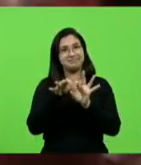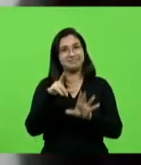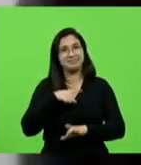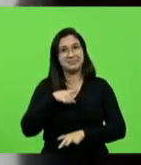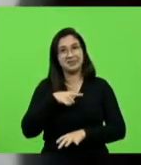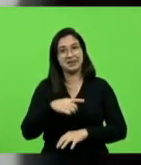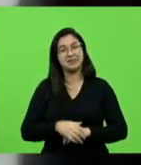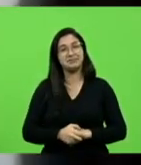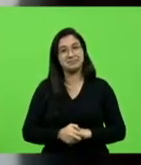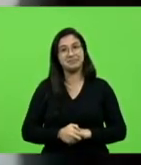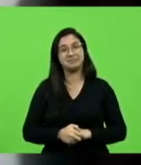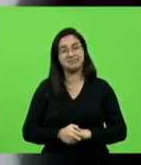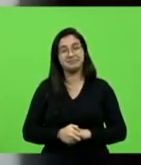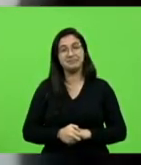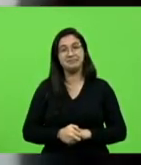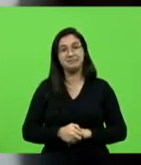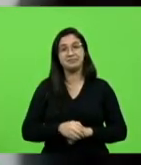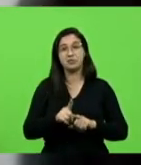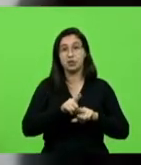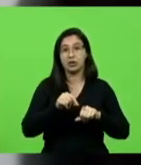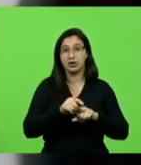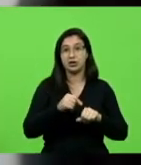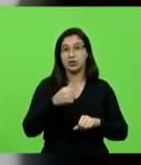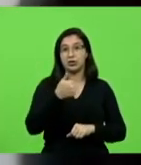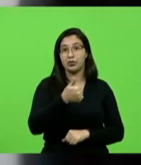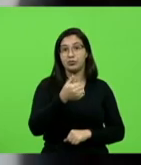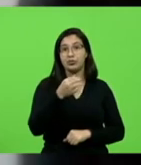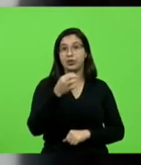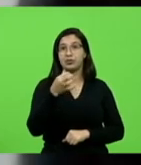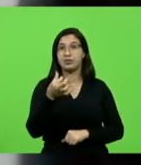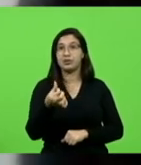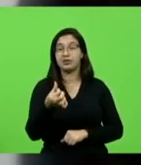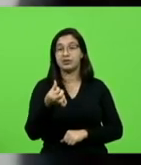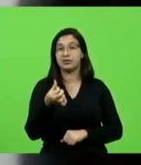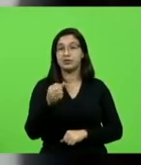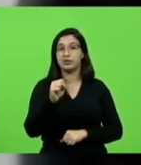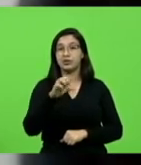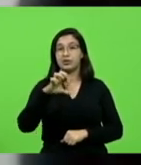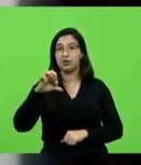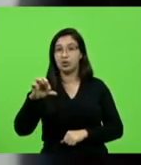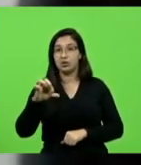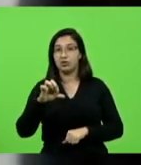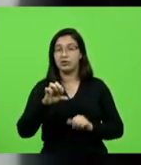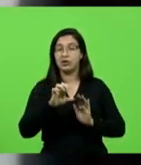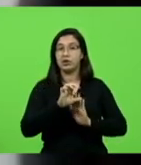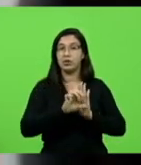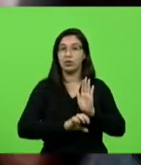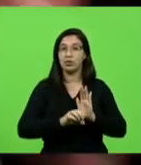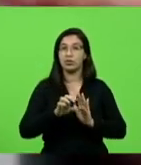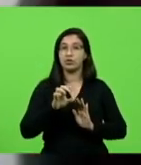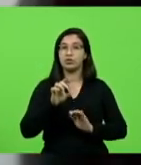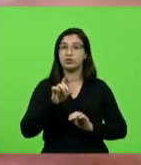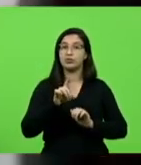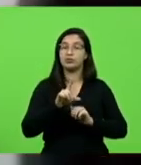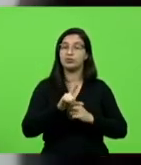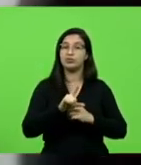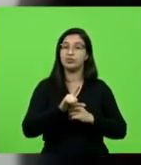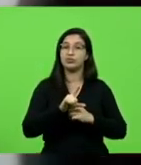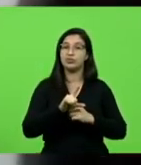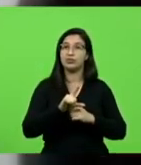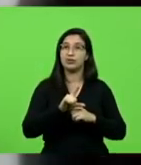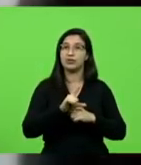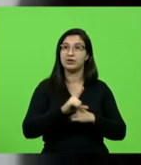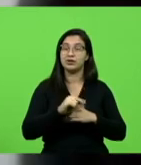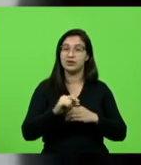nós formos lá para o artigo 1634 do Código Civil, vamos ver que compete aos pais dirigir a educação